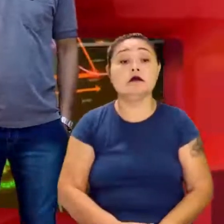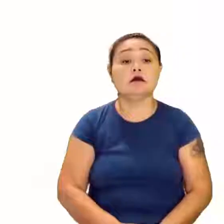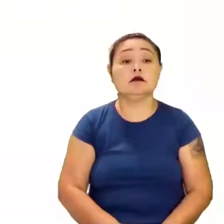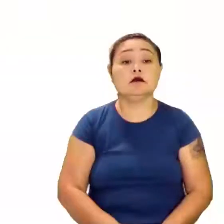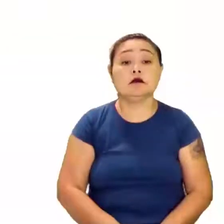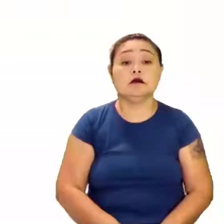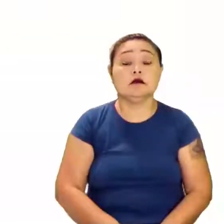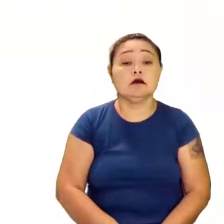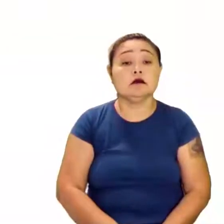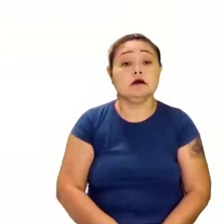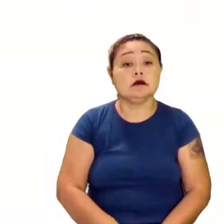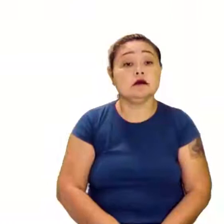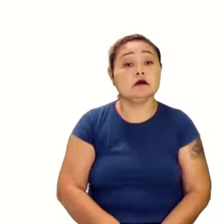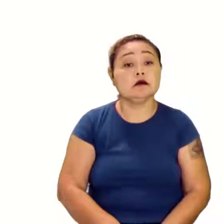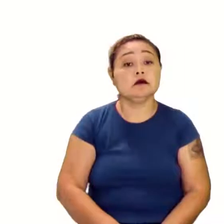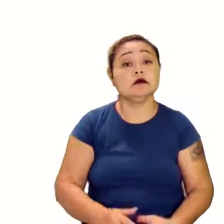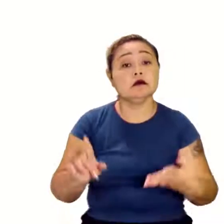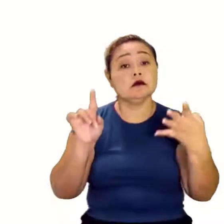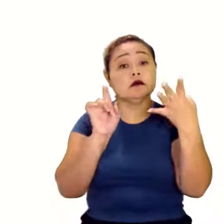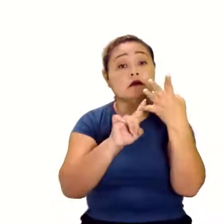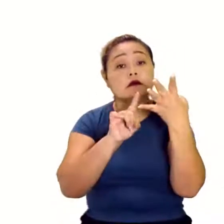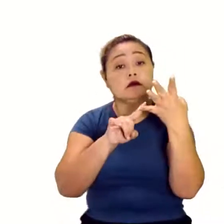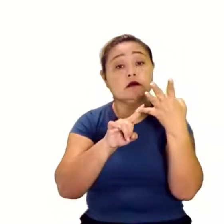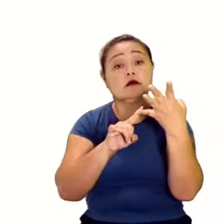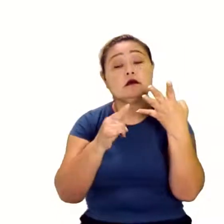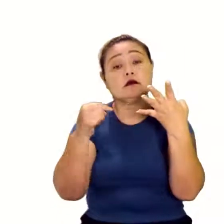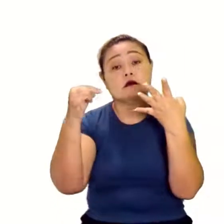Olha lá, então. Quarta propriedade.